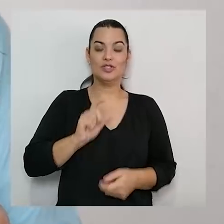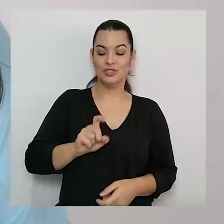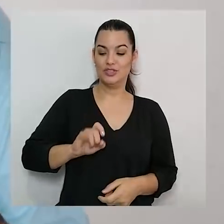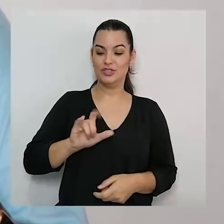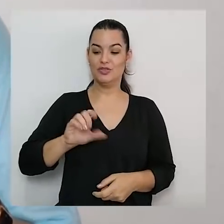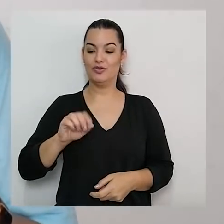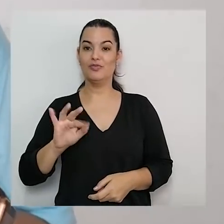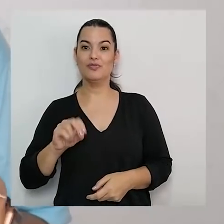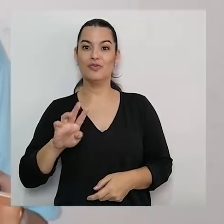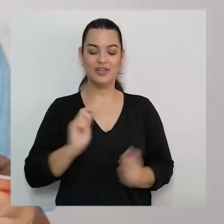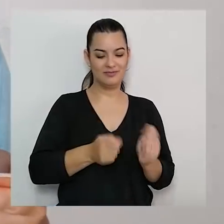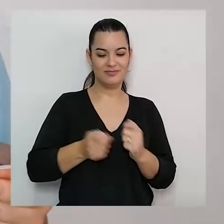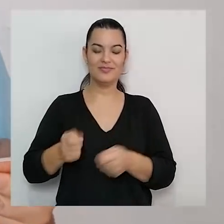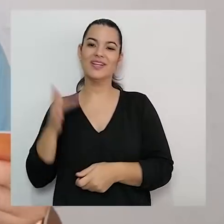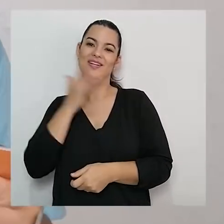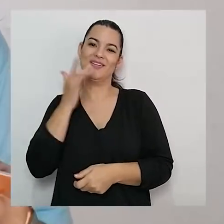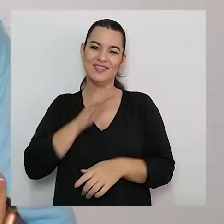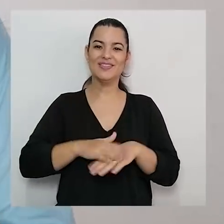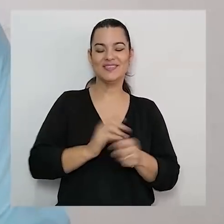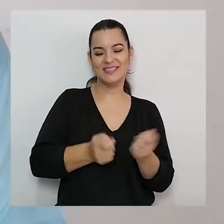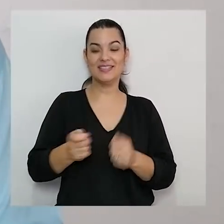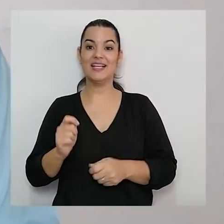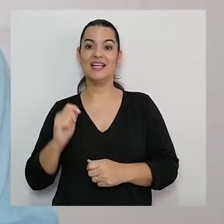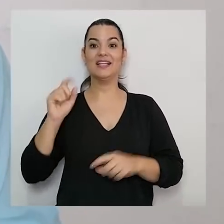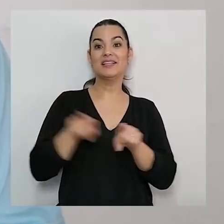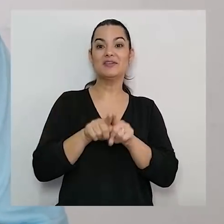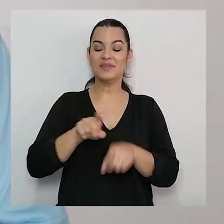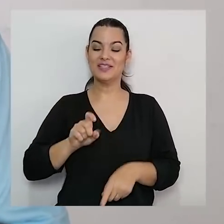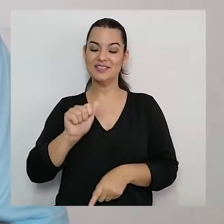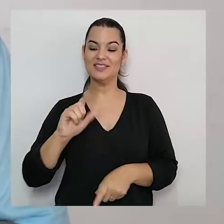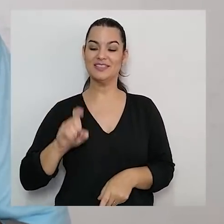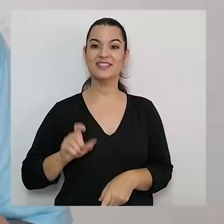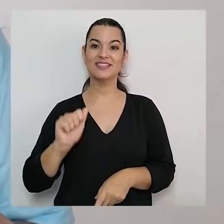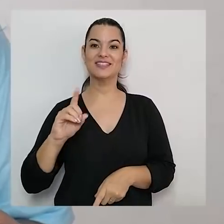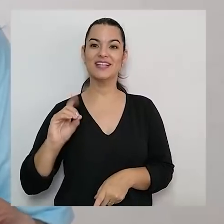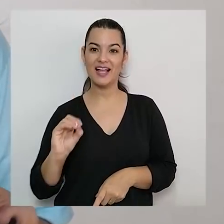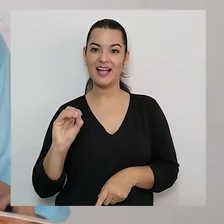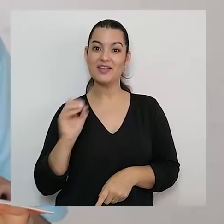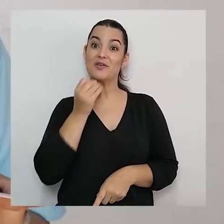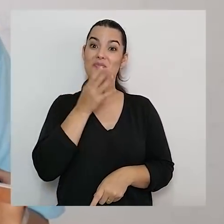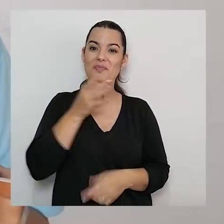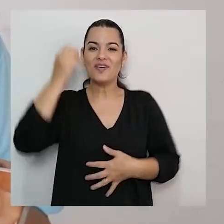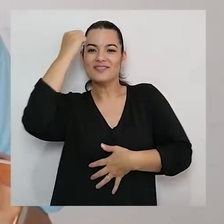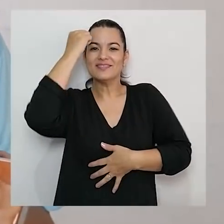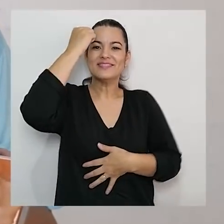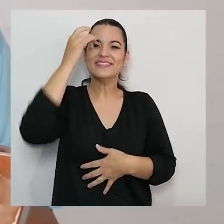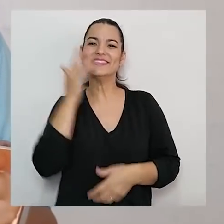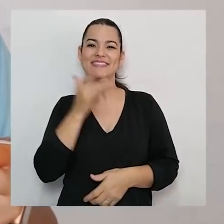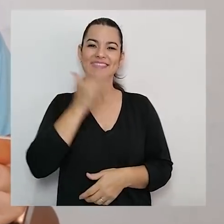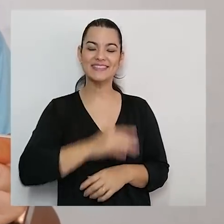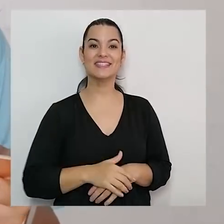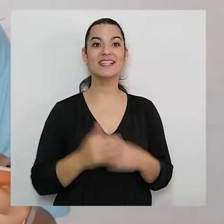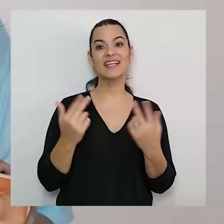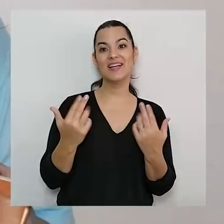como chachado é gostoso de dançar. Assim como proxereta